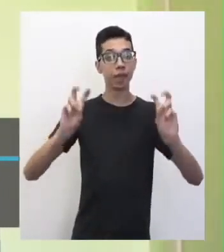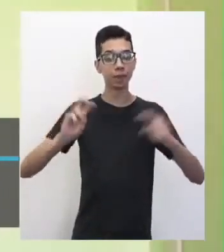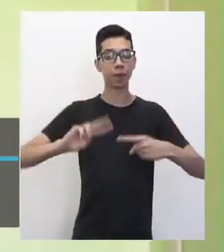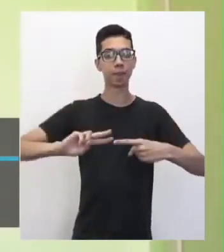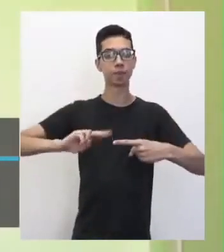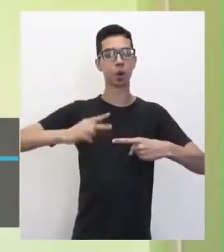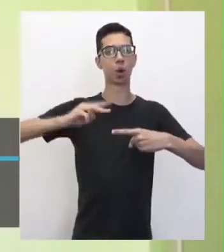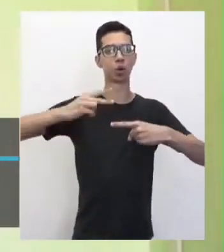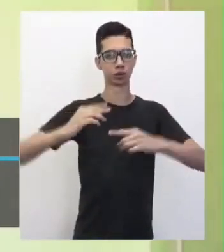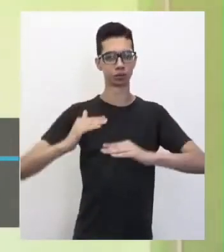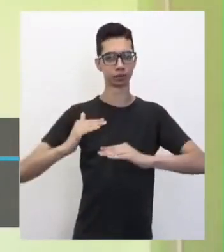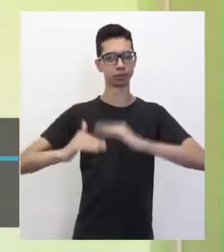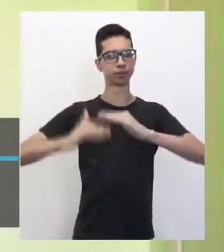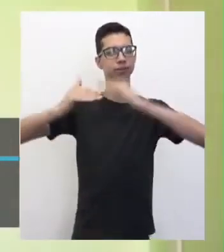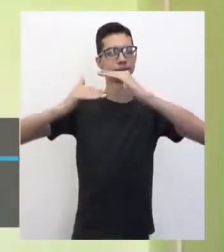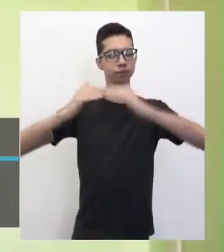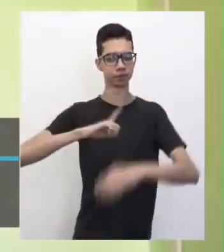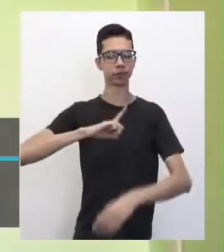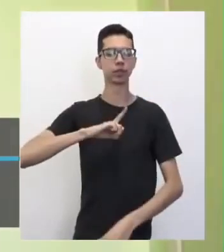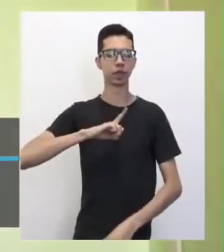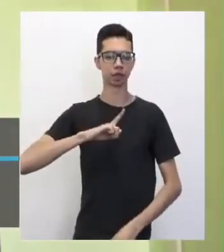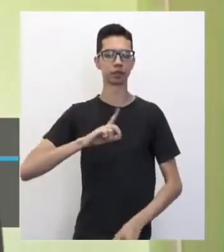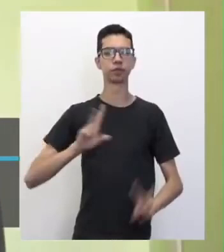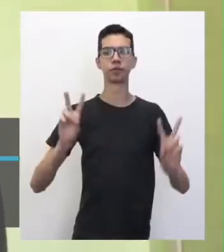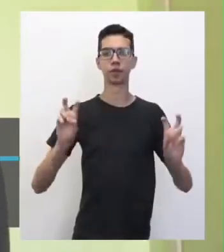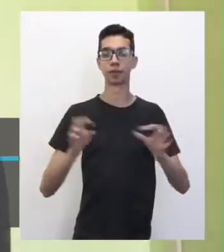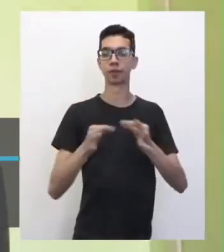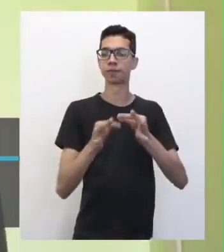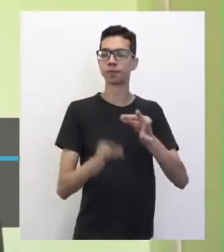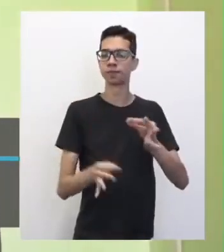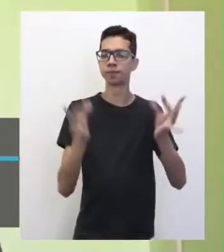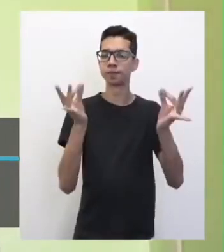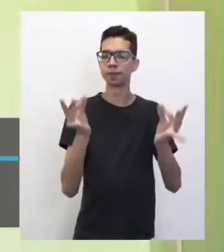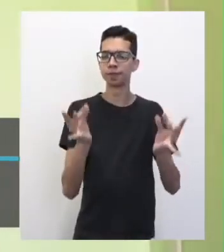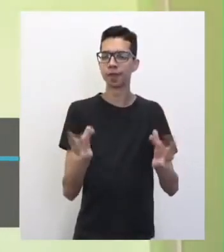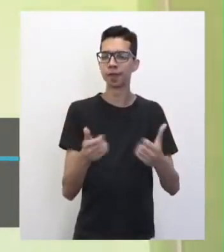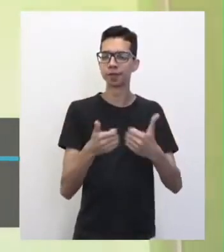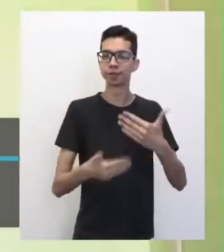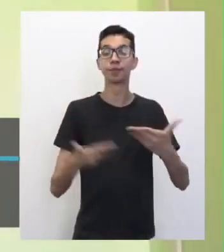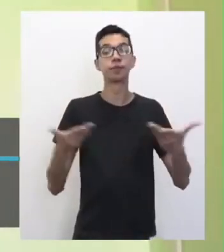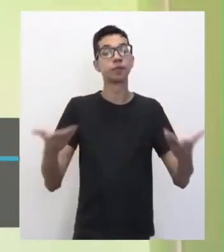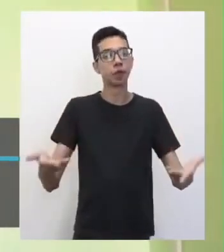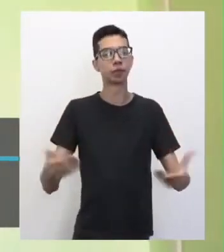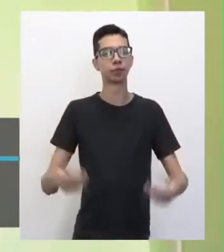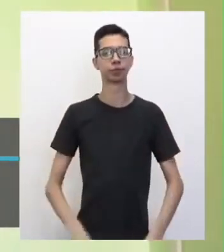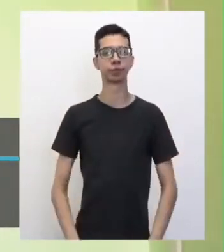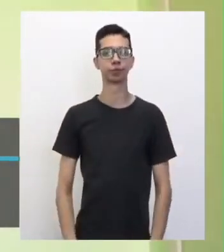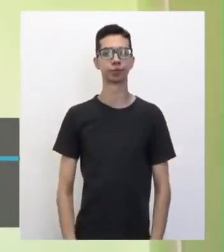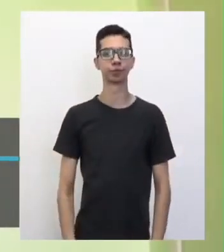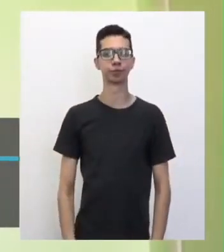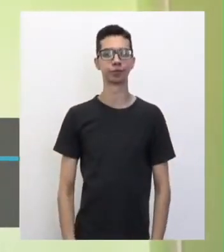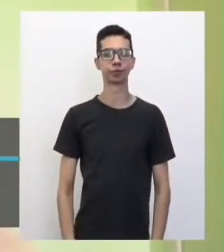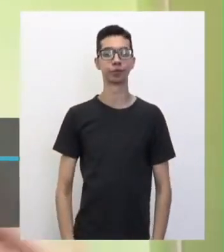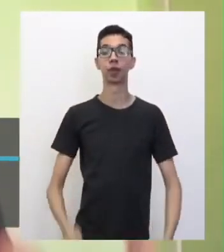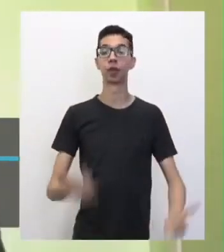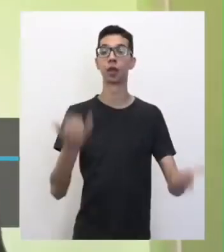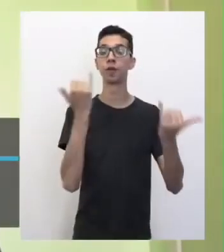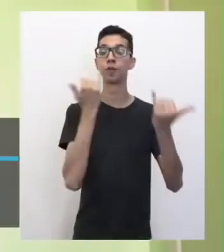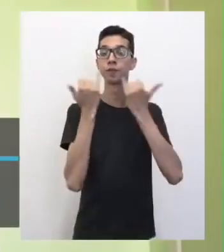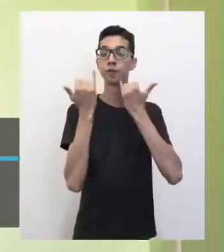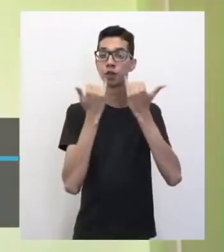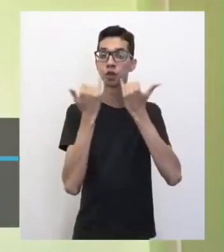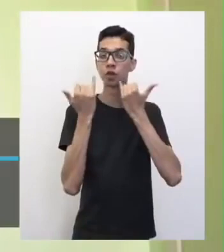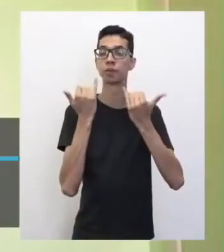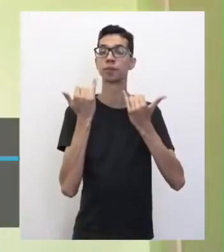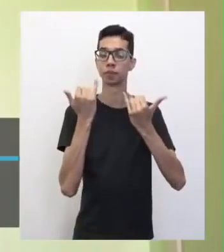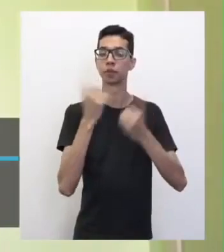um avanço desse seu tema, né? Então, pessoal, essas são as informações necessárias,